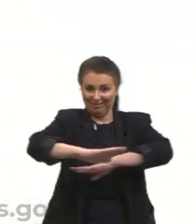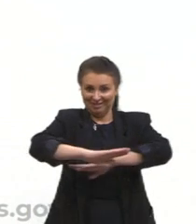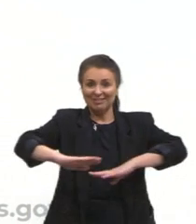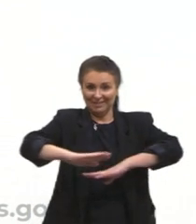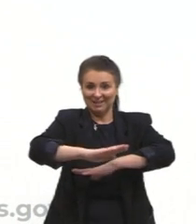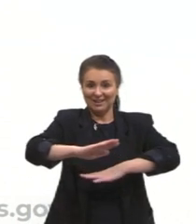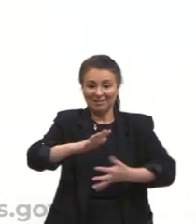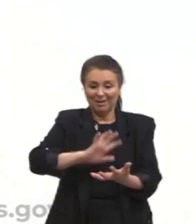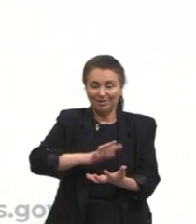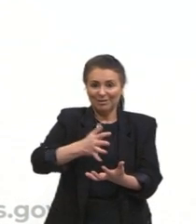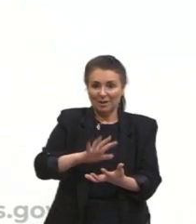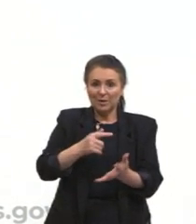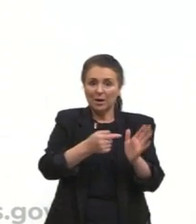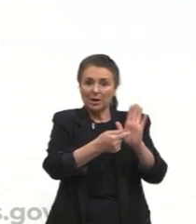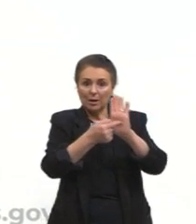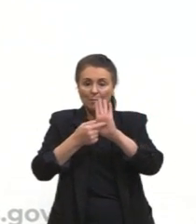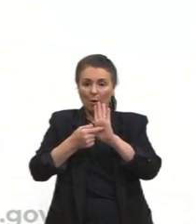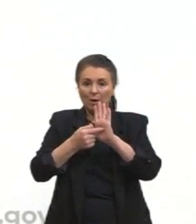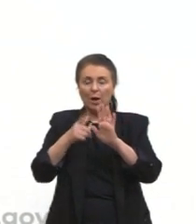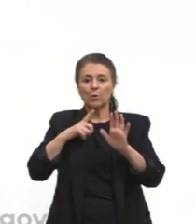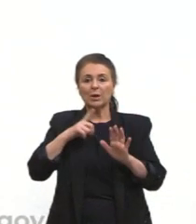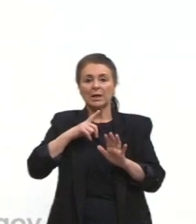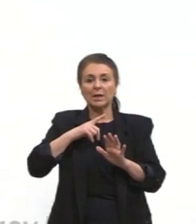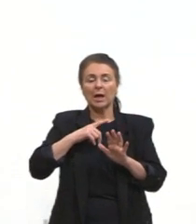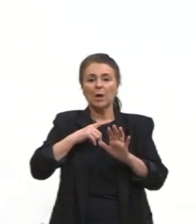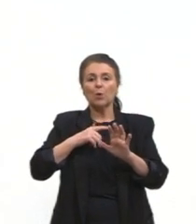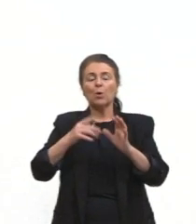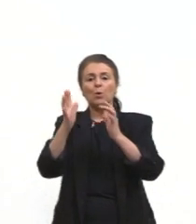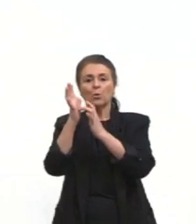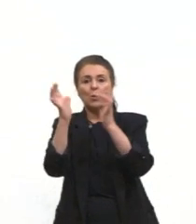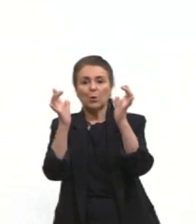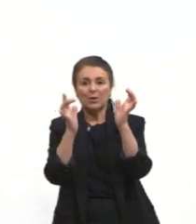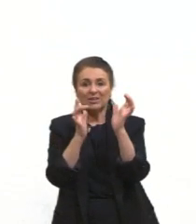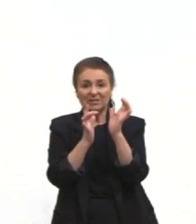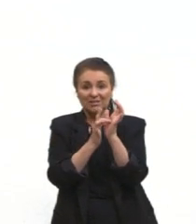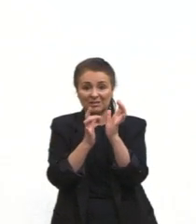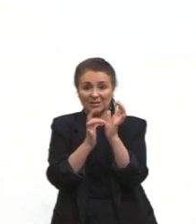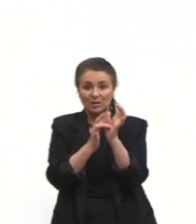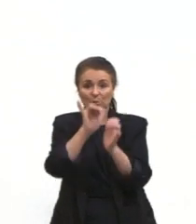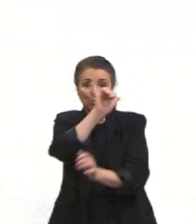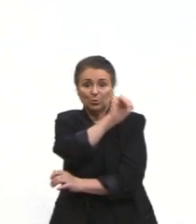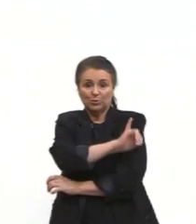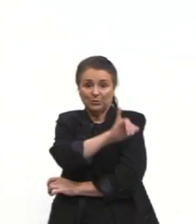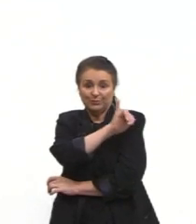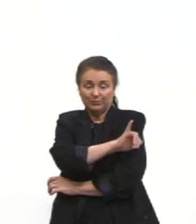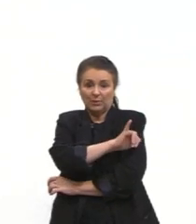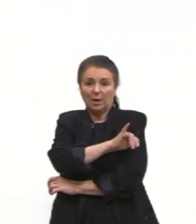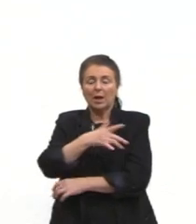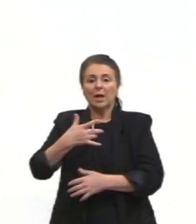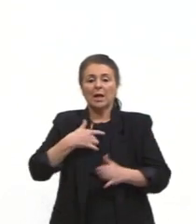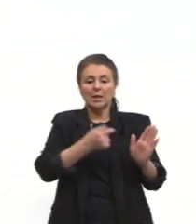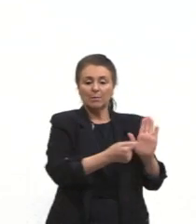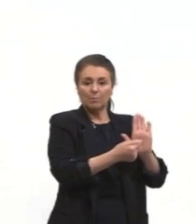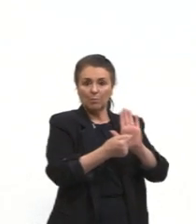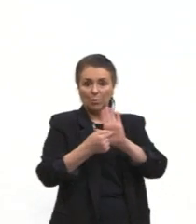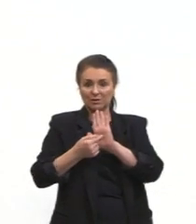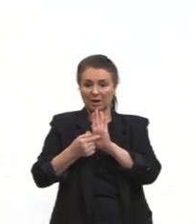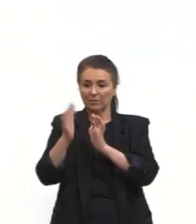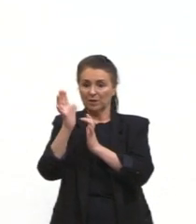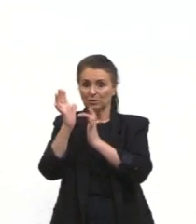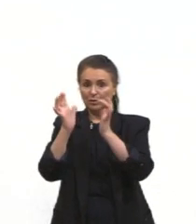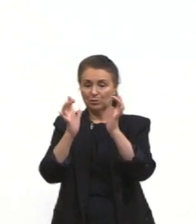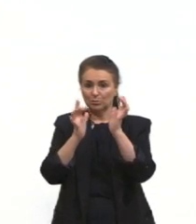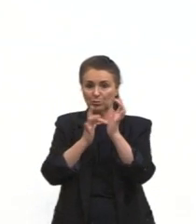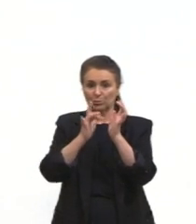monumento ali do Cristo Redentor é que devido a diversas polêmicas era um desfile que trazia o Cristo Redentor